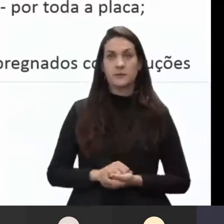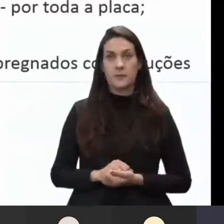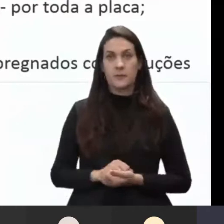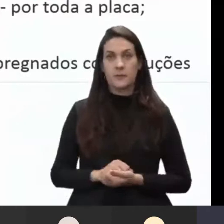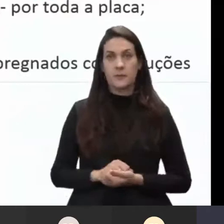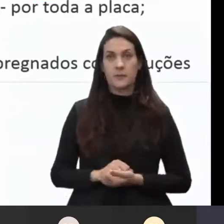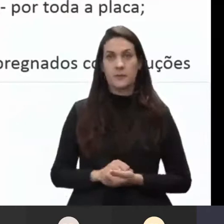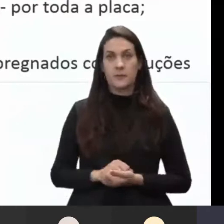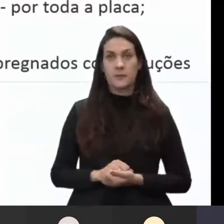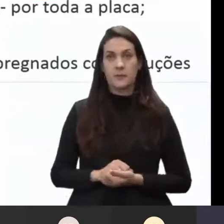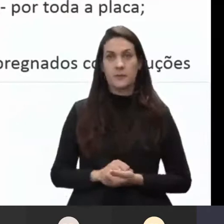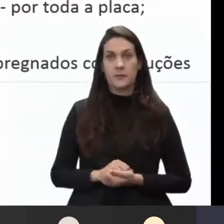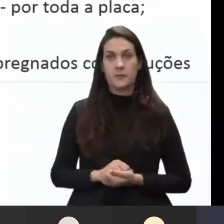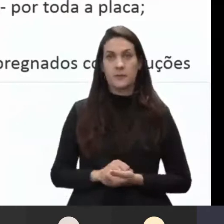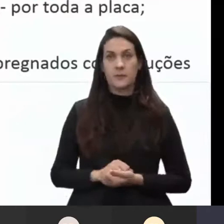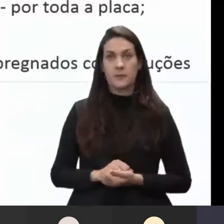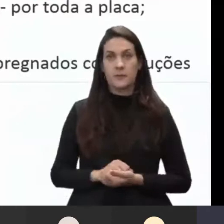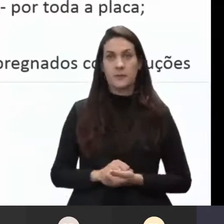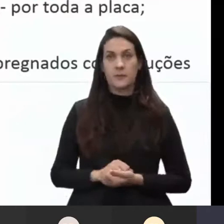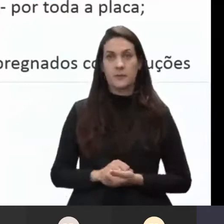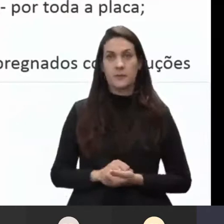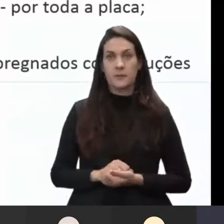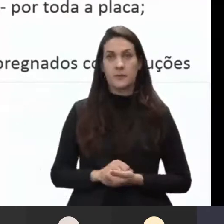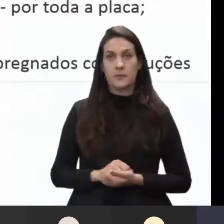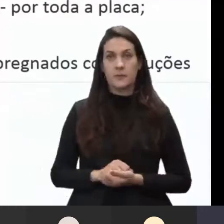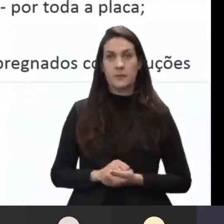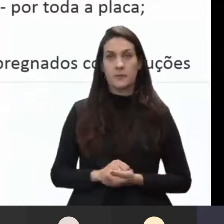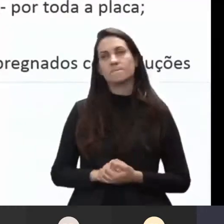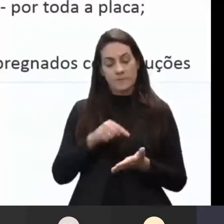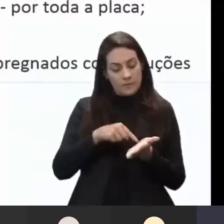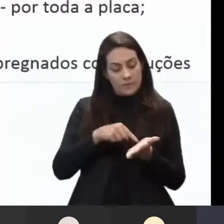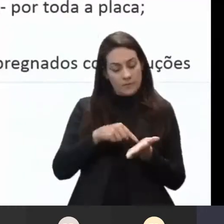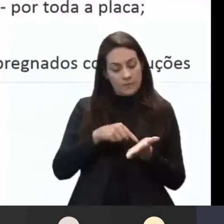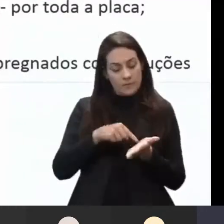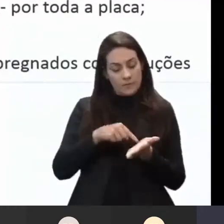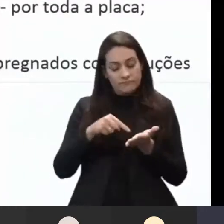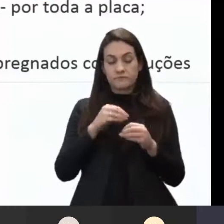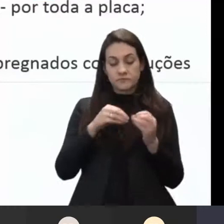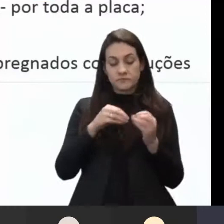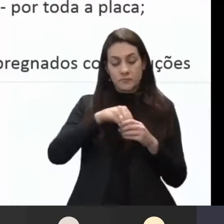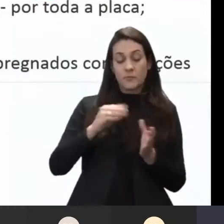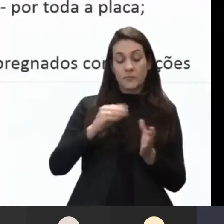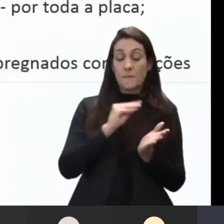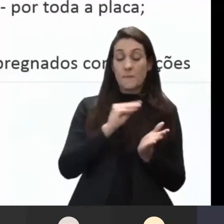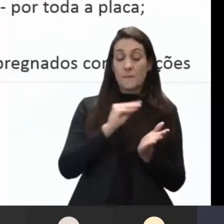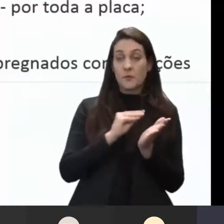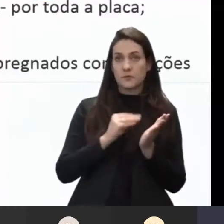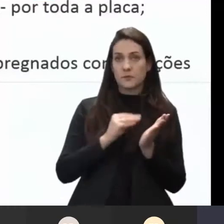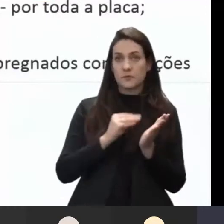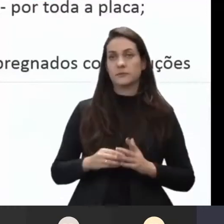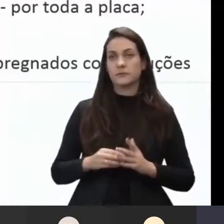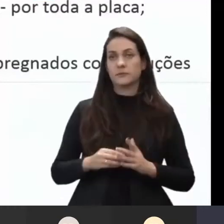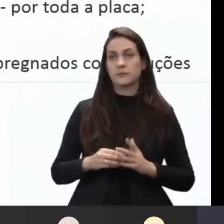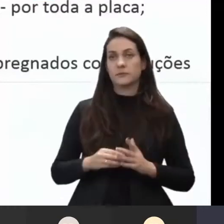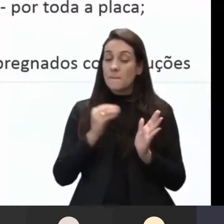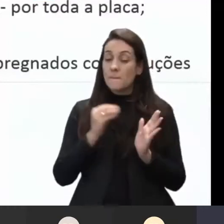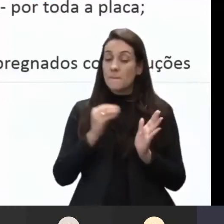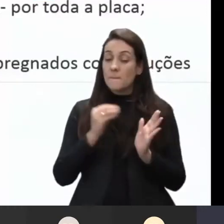as demarcações para indicar qual é o tipo de solução que você está colocando ali. Coloque também o